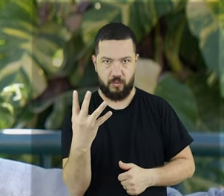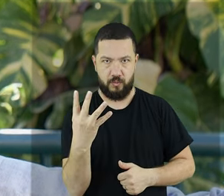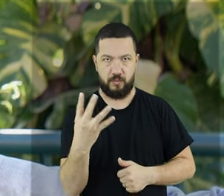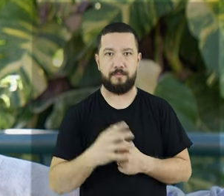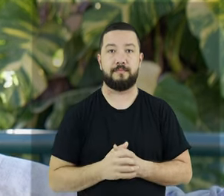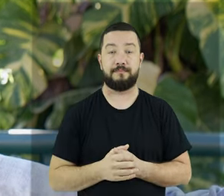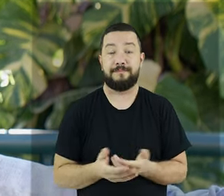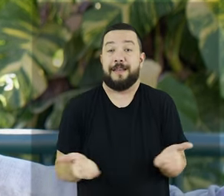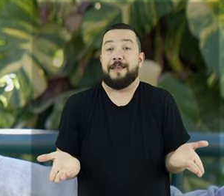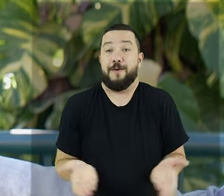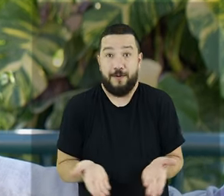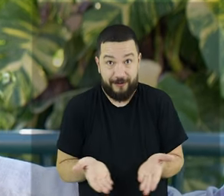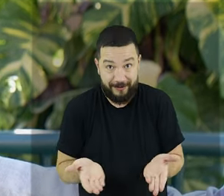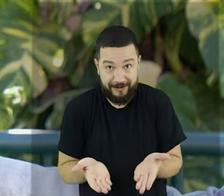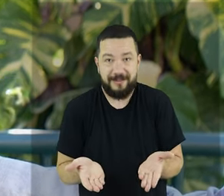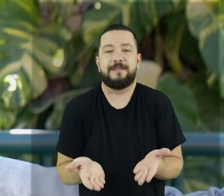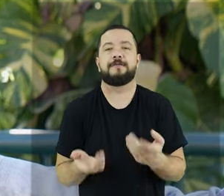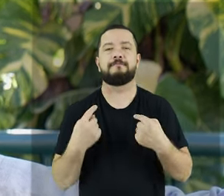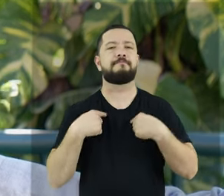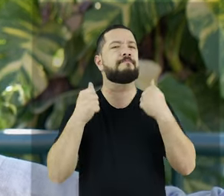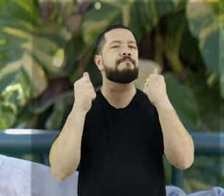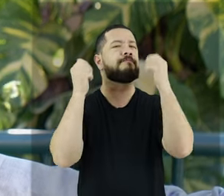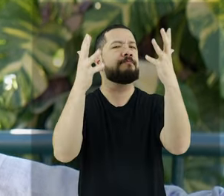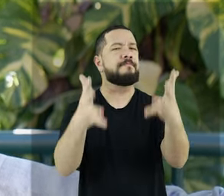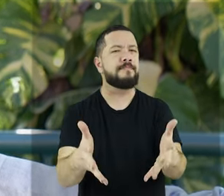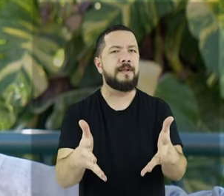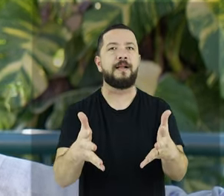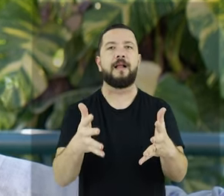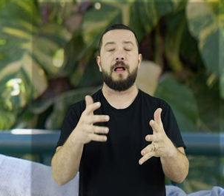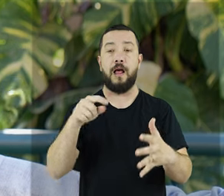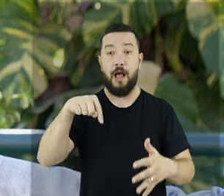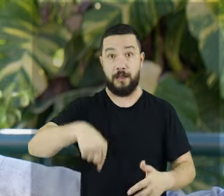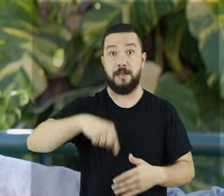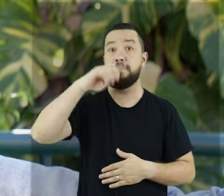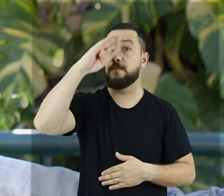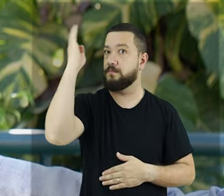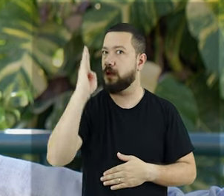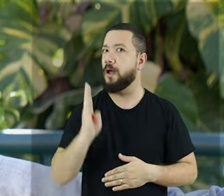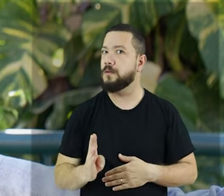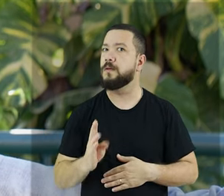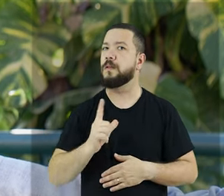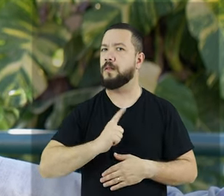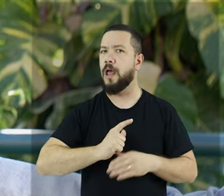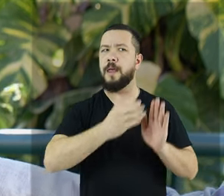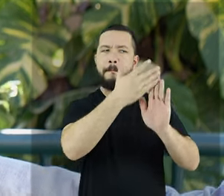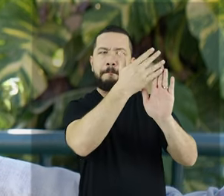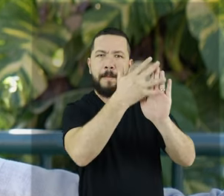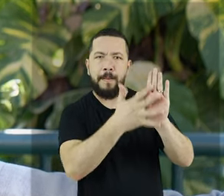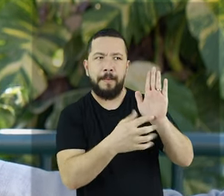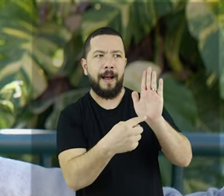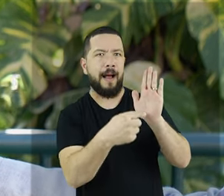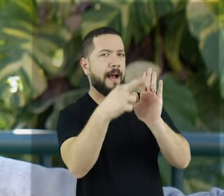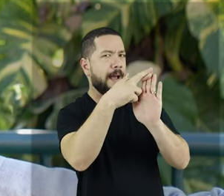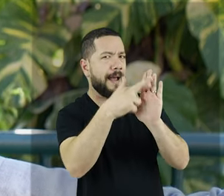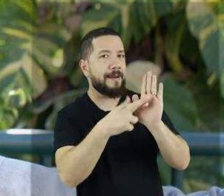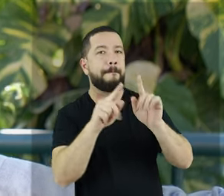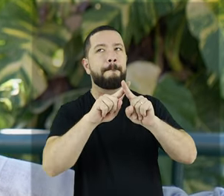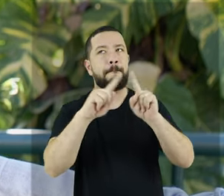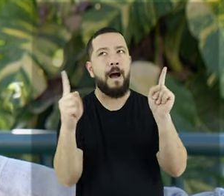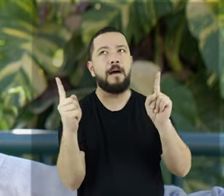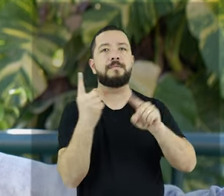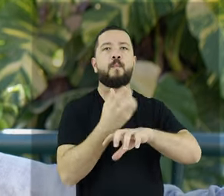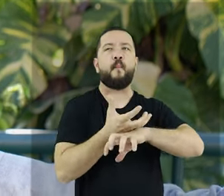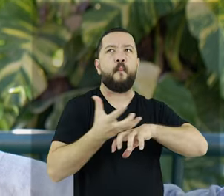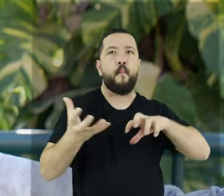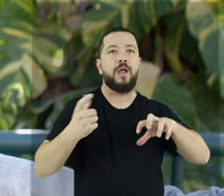1994. Então, eu vou falar hoje, inclusive, né, que sobre os cumprimentos que o Brasil, né, com essa norma, que também com as